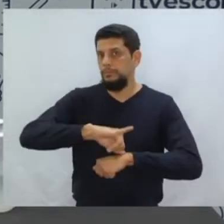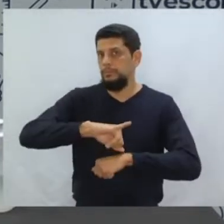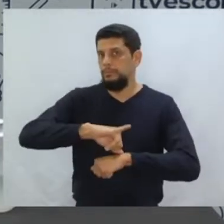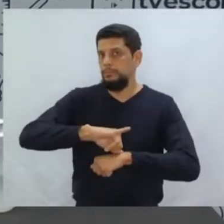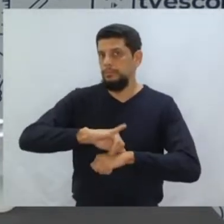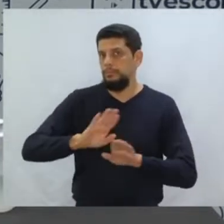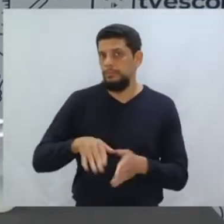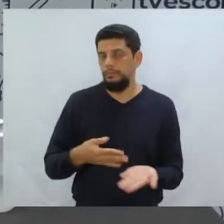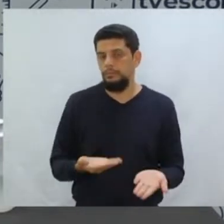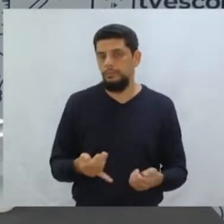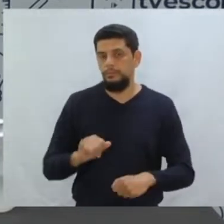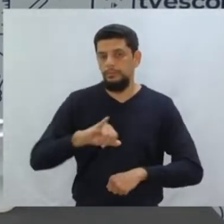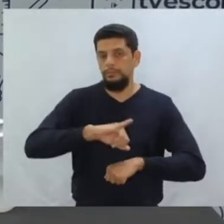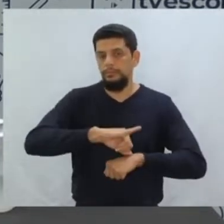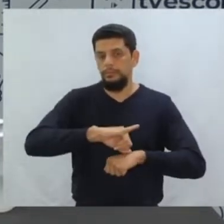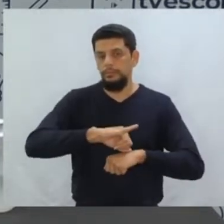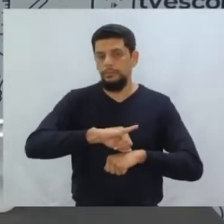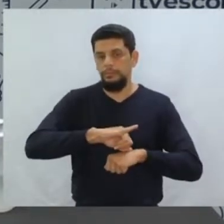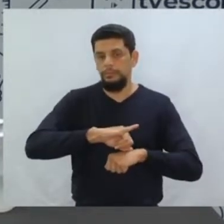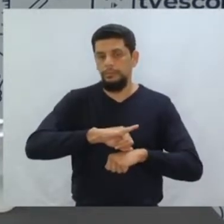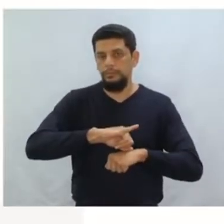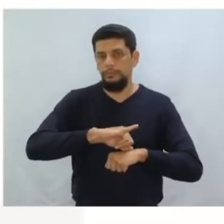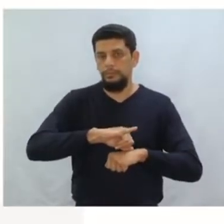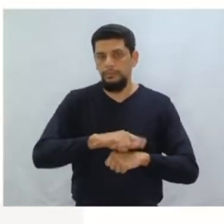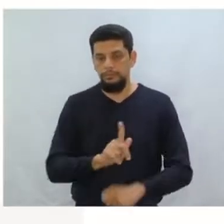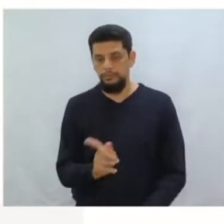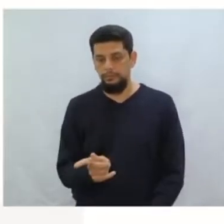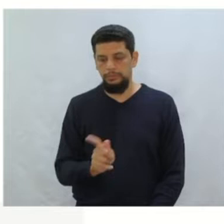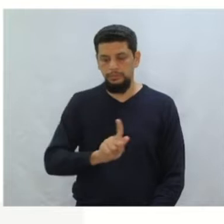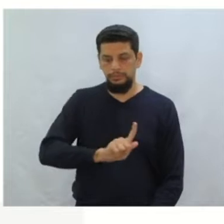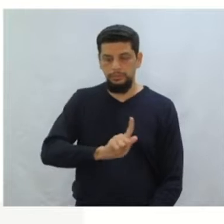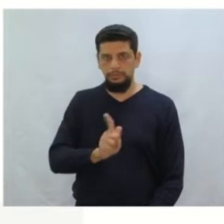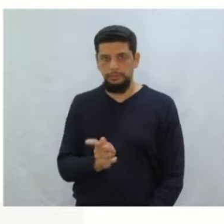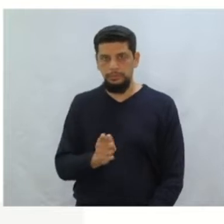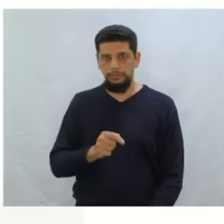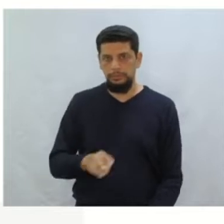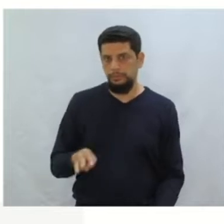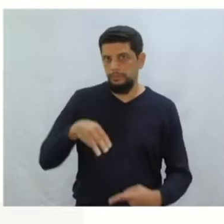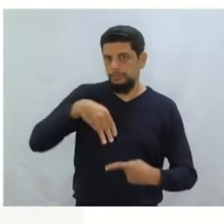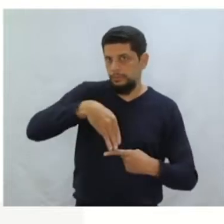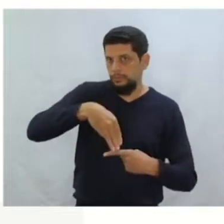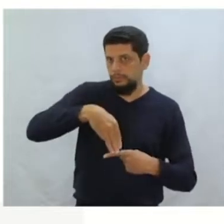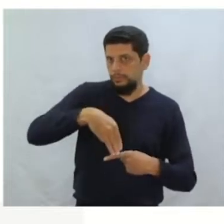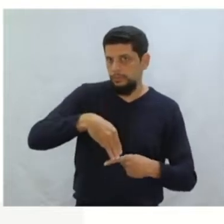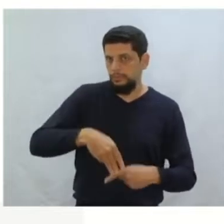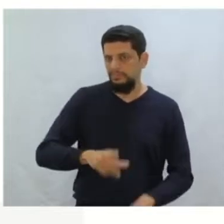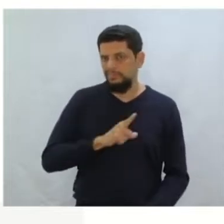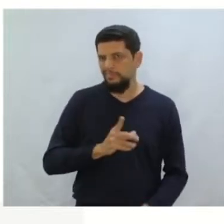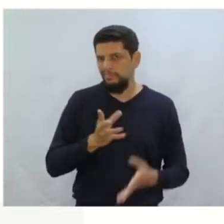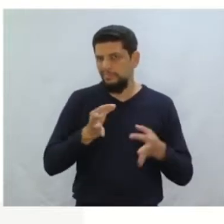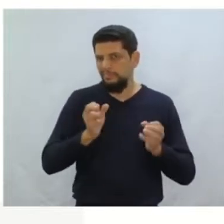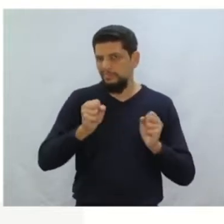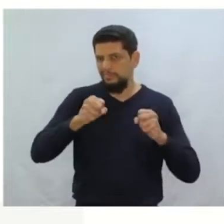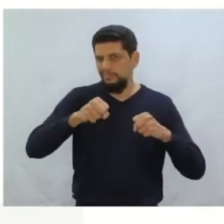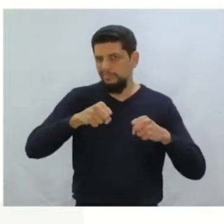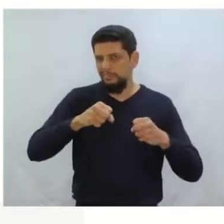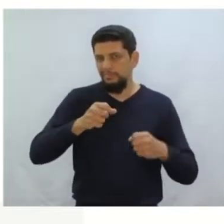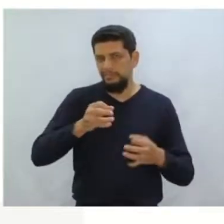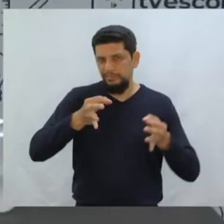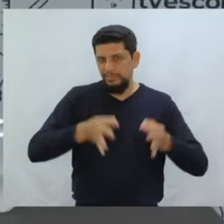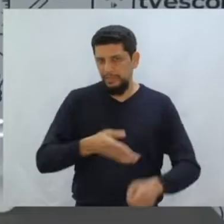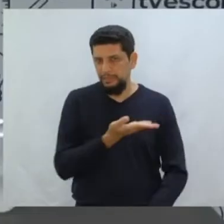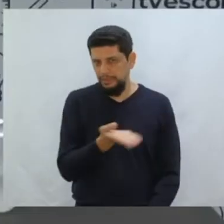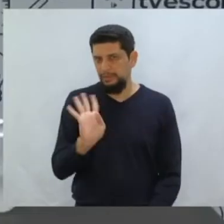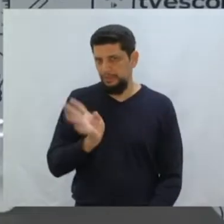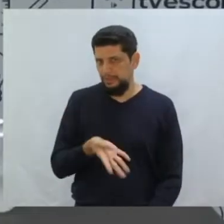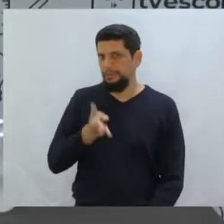alguns instrumentos. Instrumentos de medida de massa. Vamos ver se você já conhece algum deles? Tenho certeza